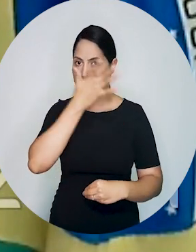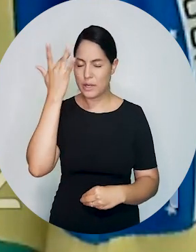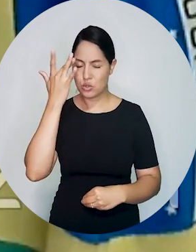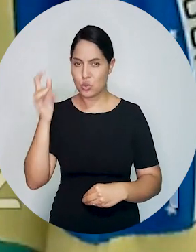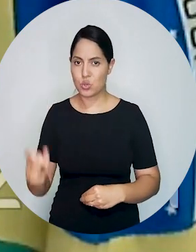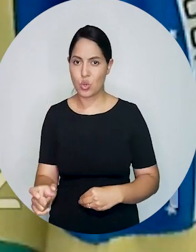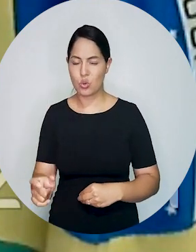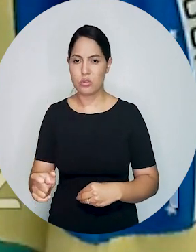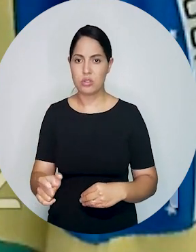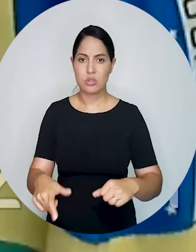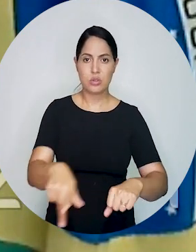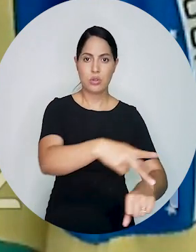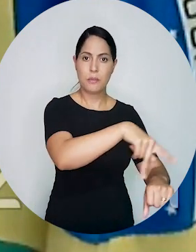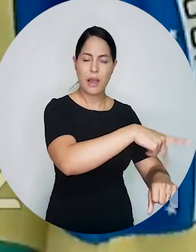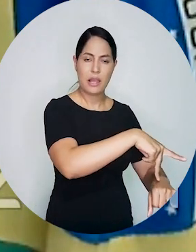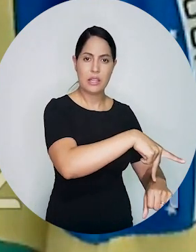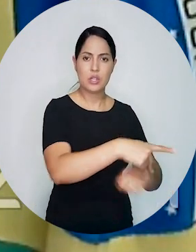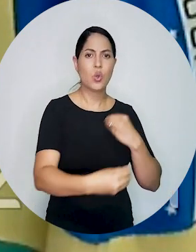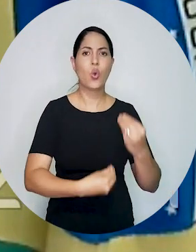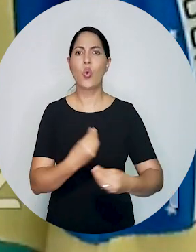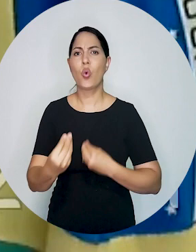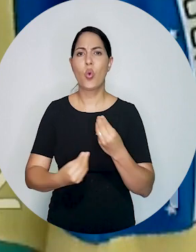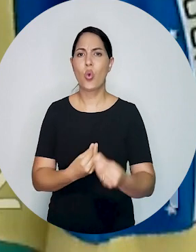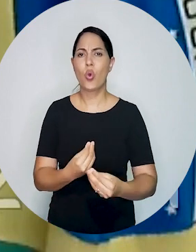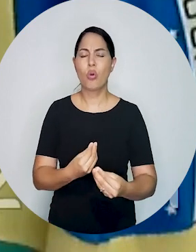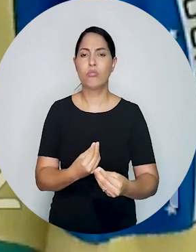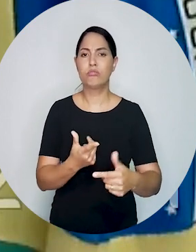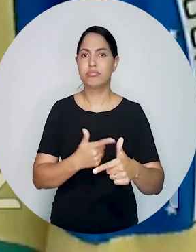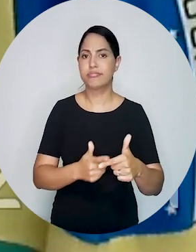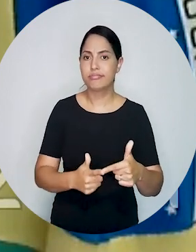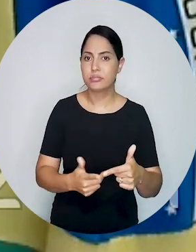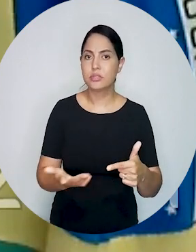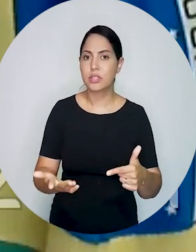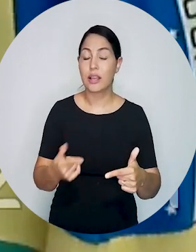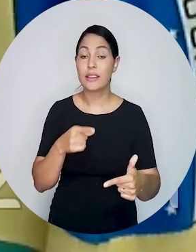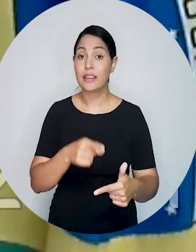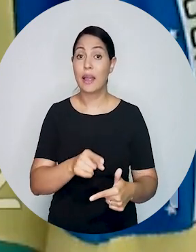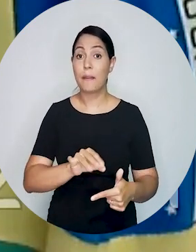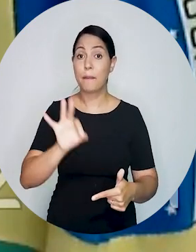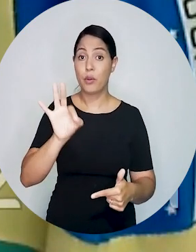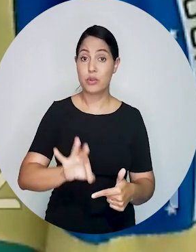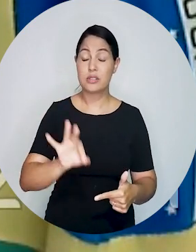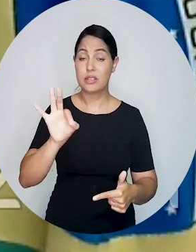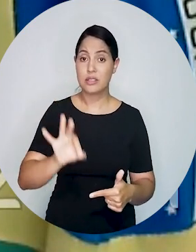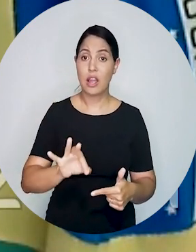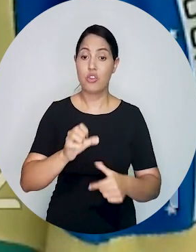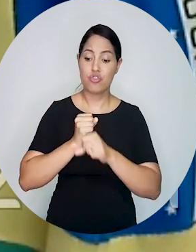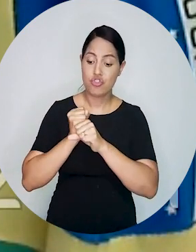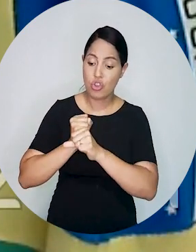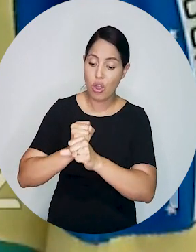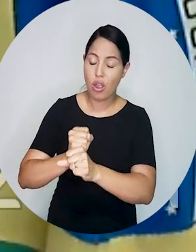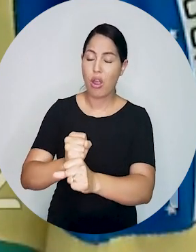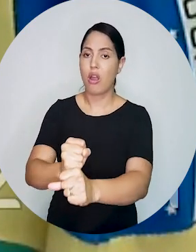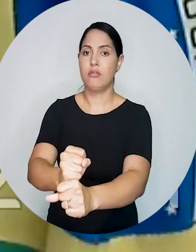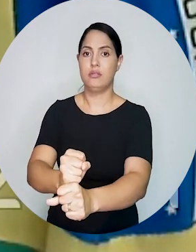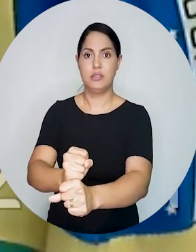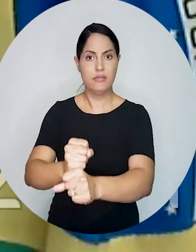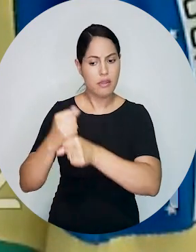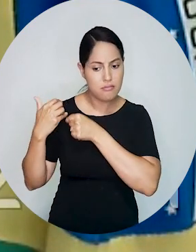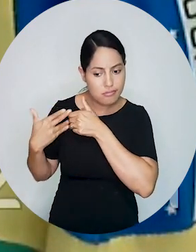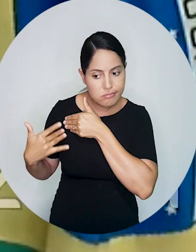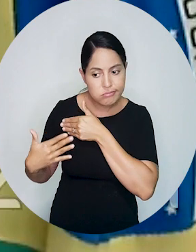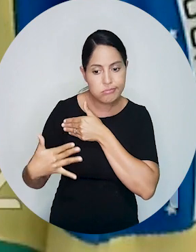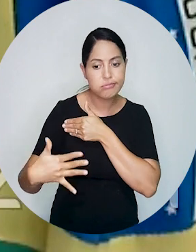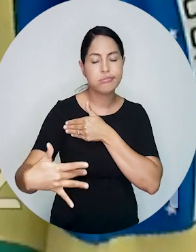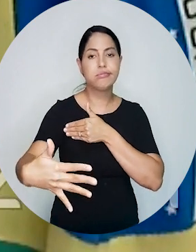rápido na divisão de pessoas que compõem o nosso país, dividido pelo número de advogados, esse coeficiente, à medida